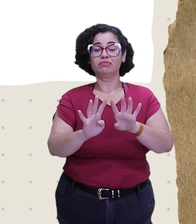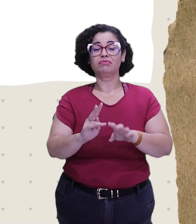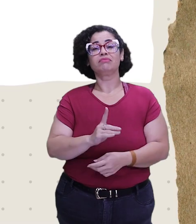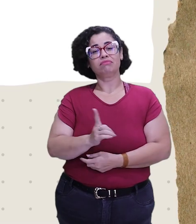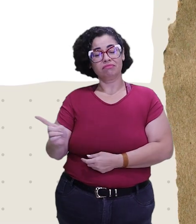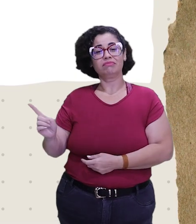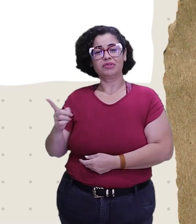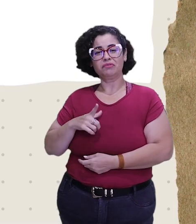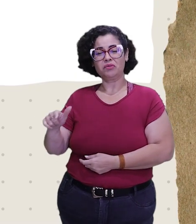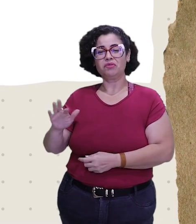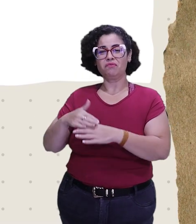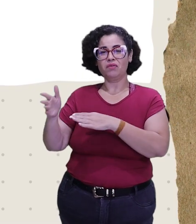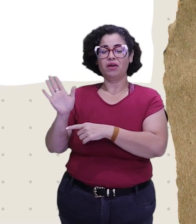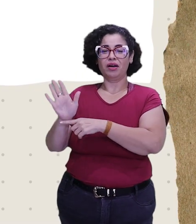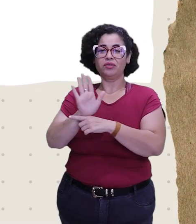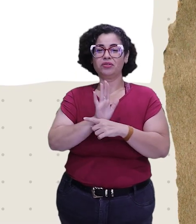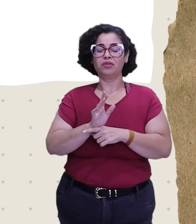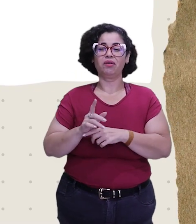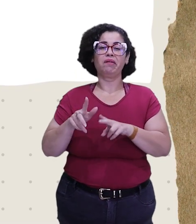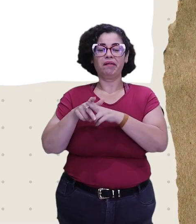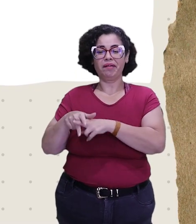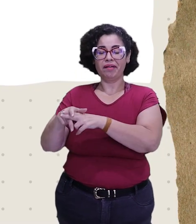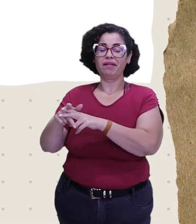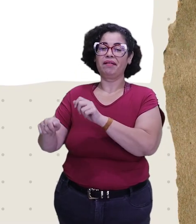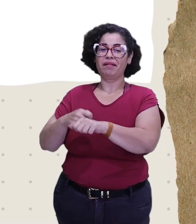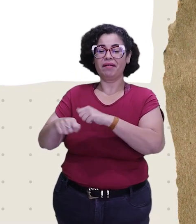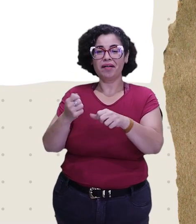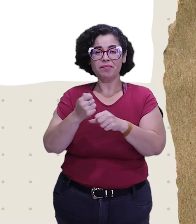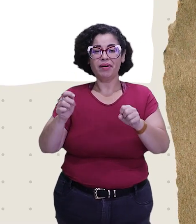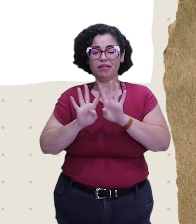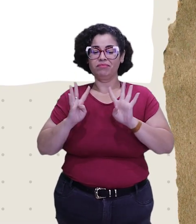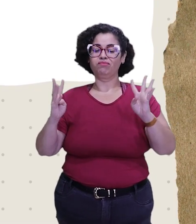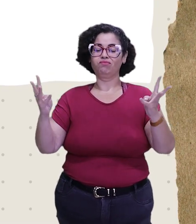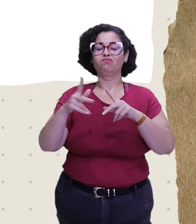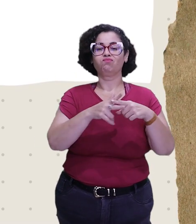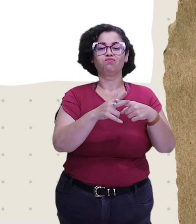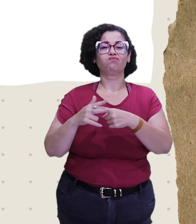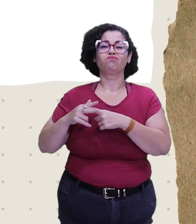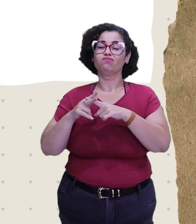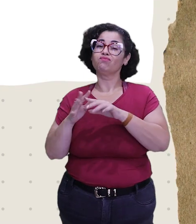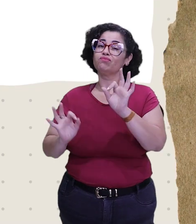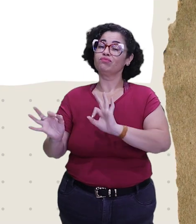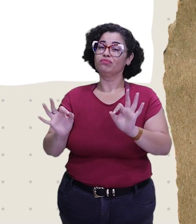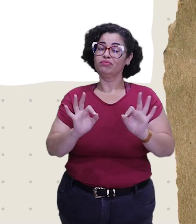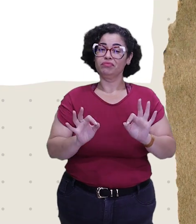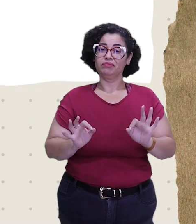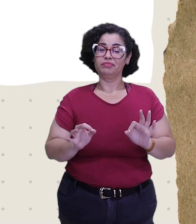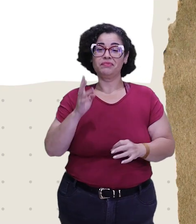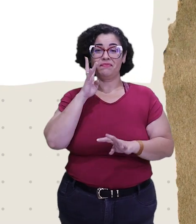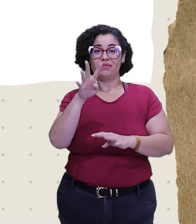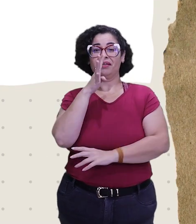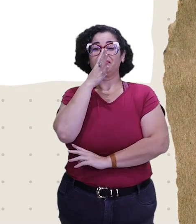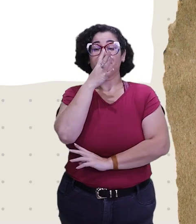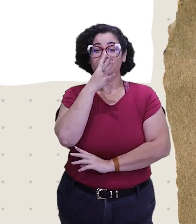Estes tinham passado o dia fora, ajudando o Nhozinho a armar o carrossel, ver o carrossel armado. E estavam parados diante